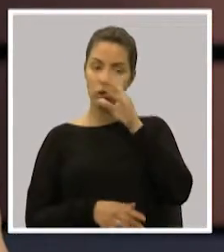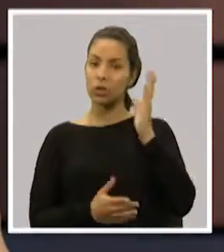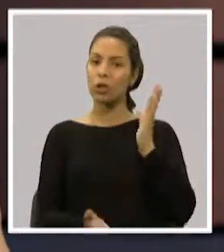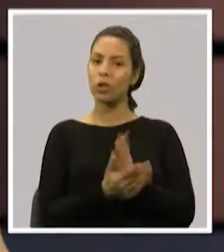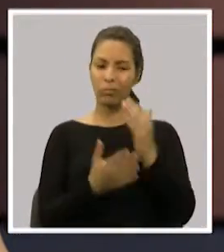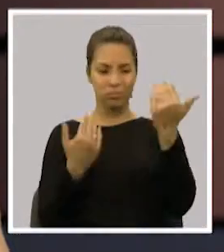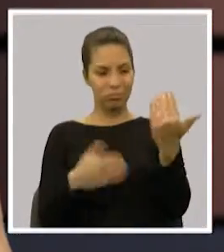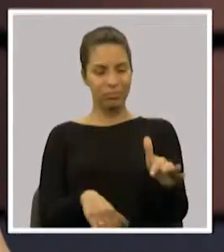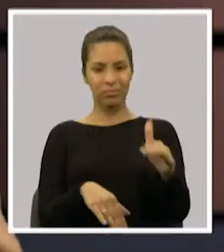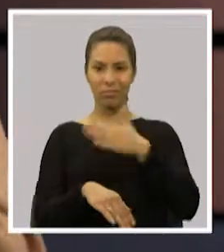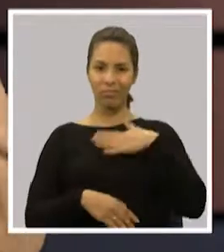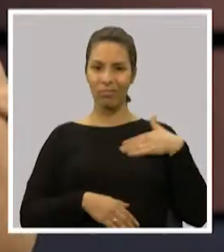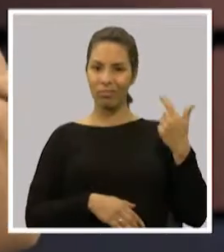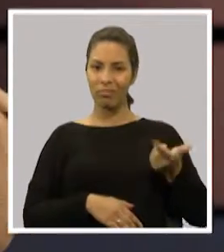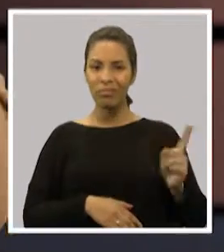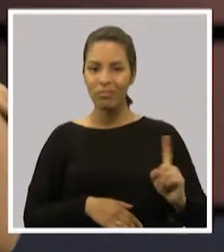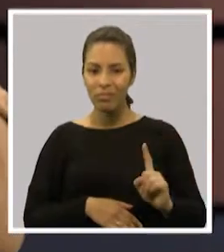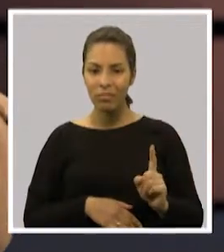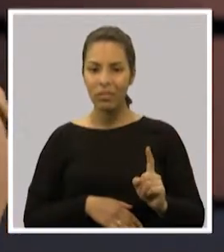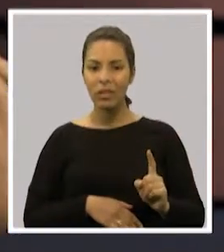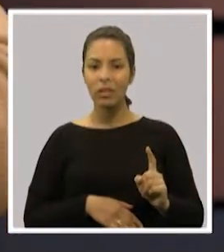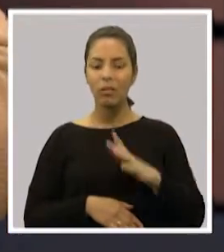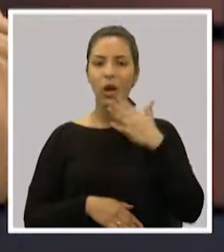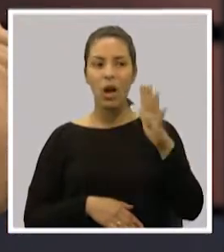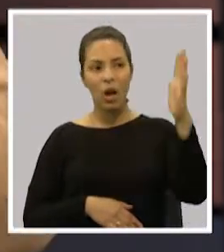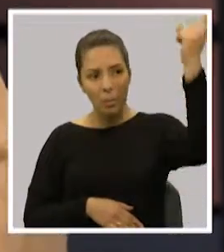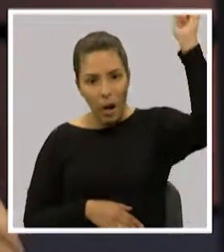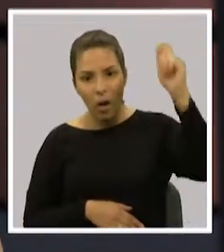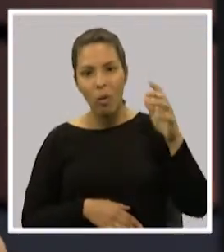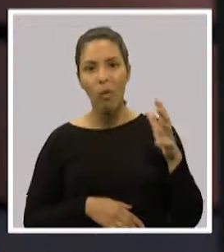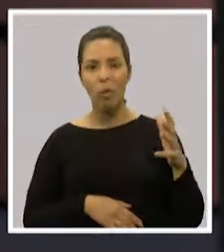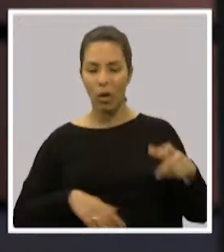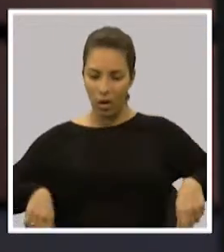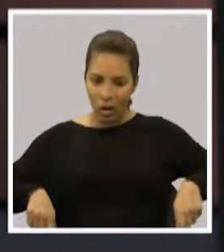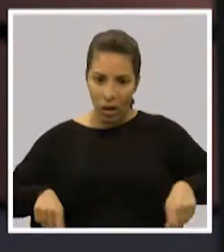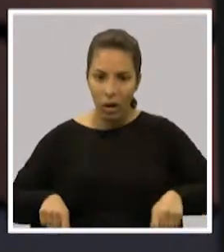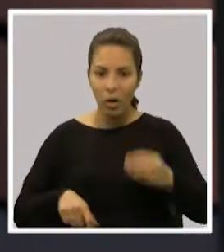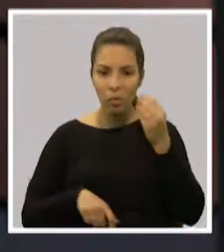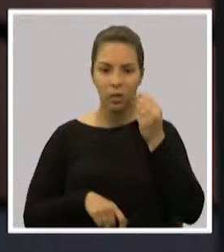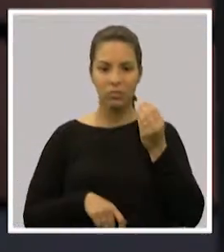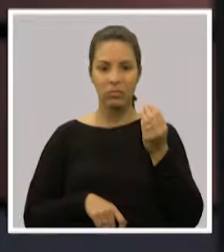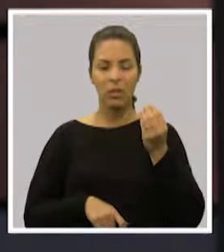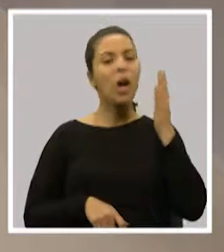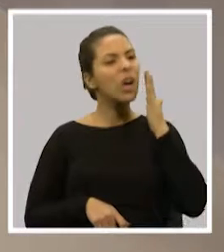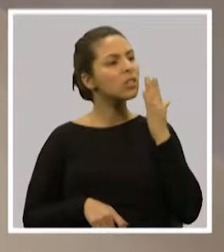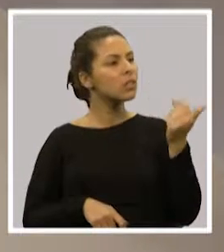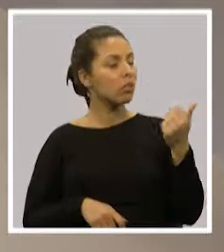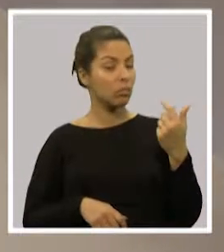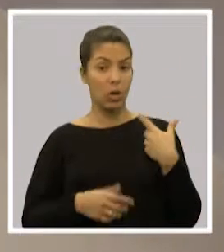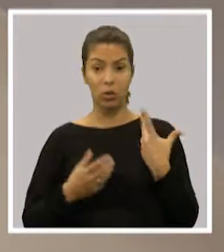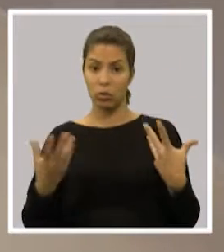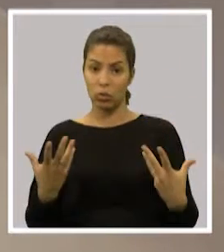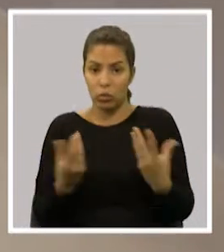a parte da limitação física, se ele se babava ou não, se ele conseguia levantar o braço ou não. E o que é que acha que deviam ter feito nessa altura? Acho que deviam ter